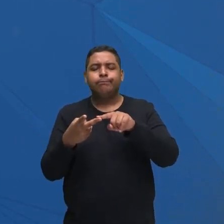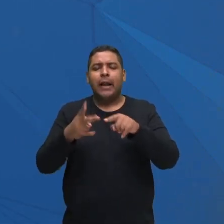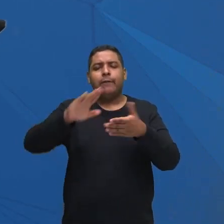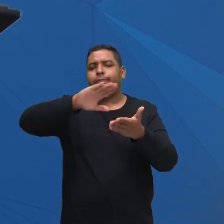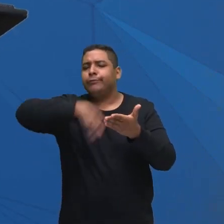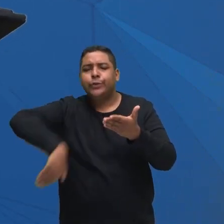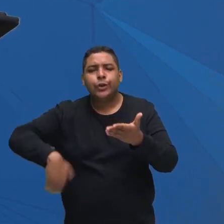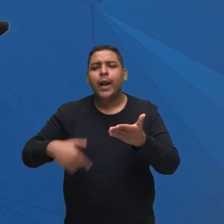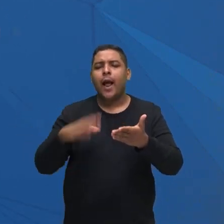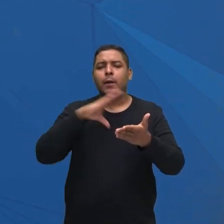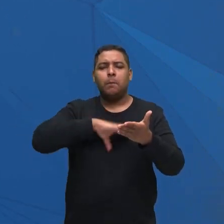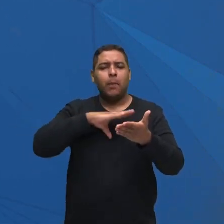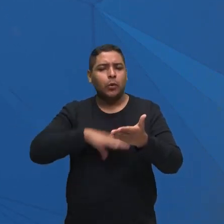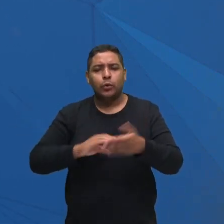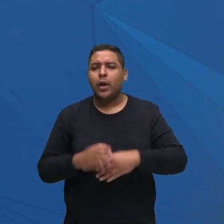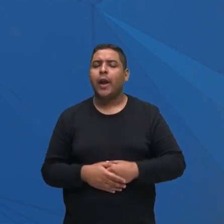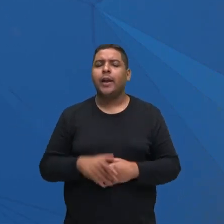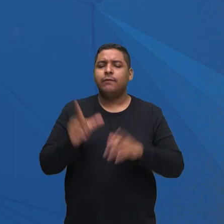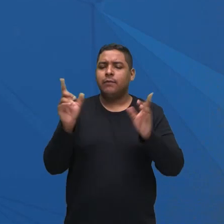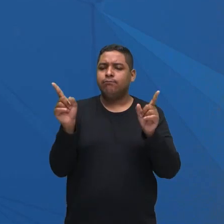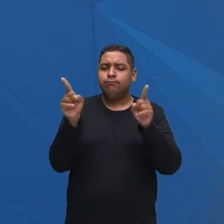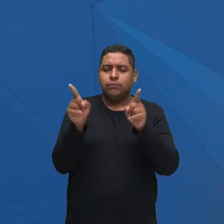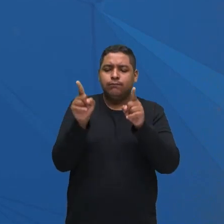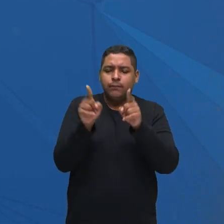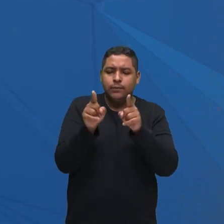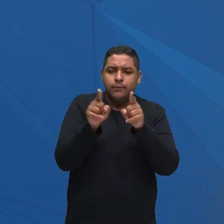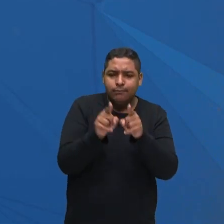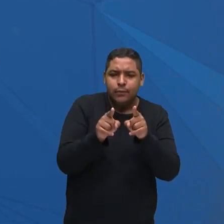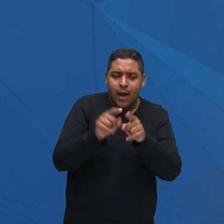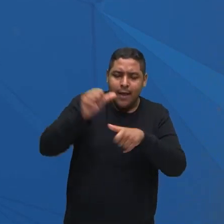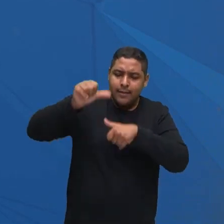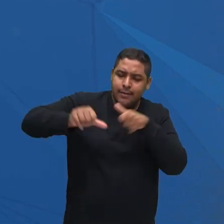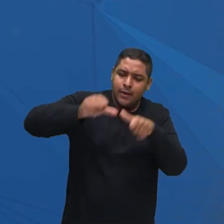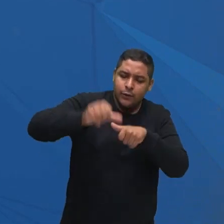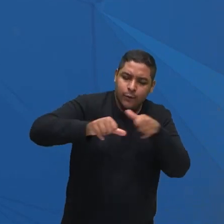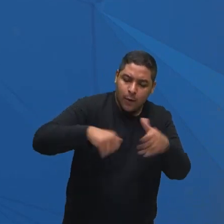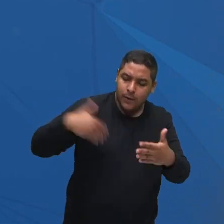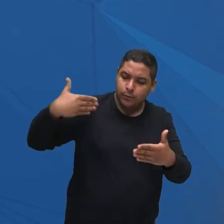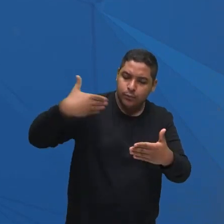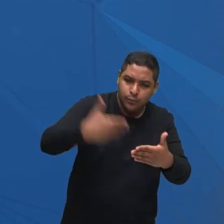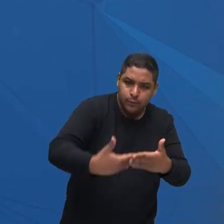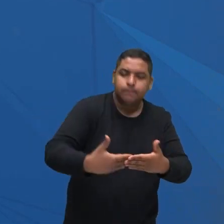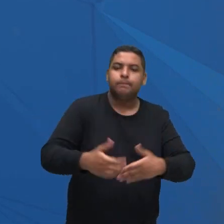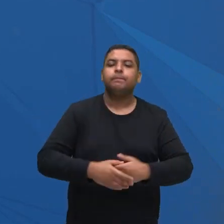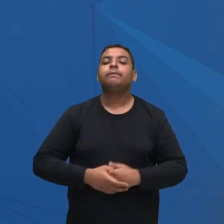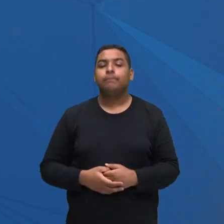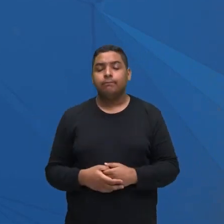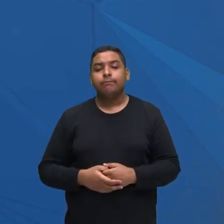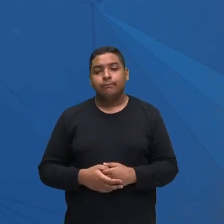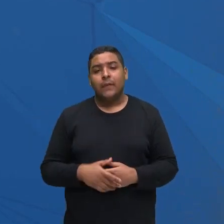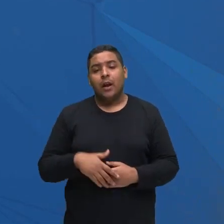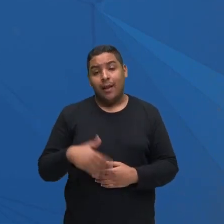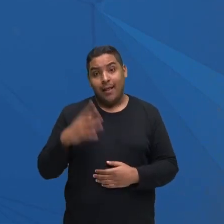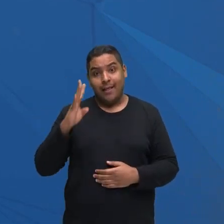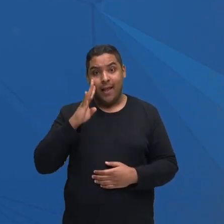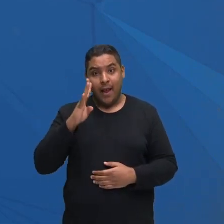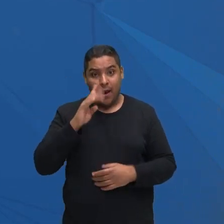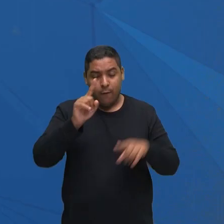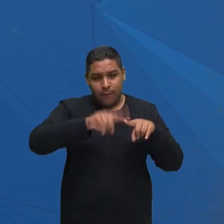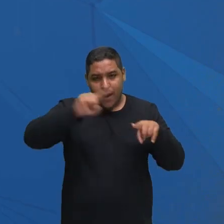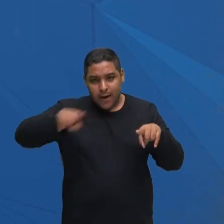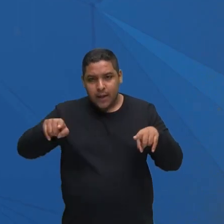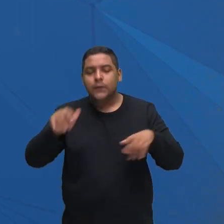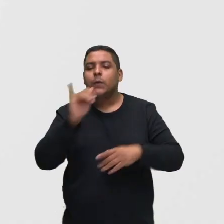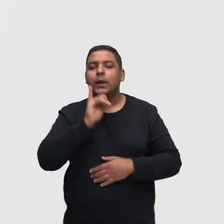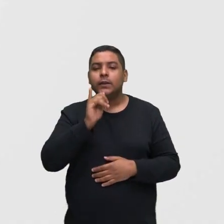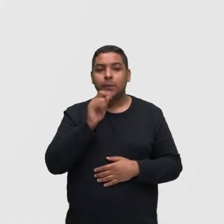vão se reduzindo, se transformando ao longo do tempo. E olha só que legal a variação que aconteceu neste exemplo que eu vou